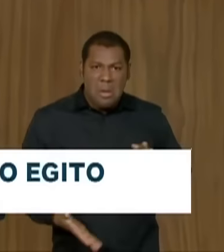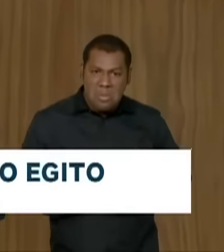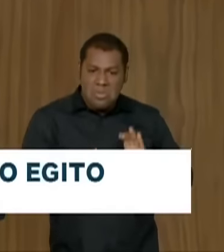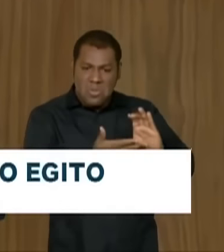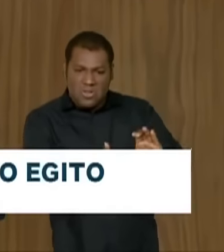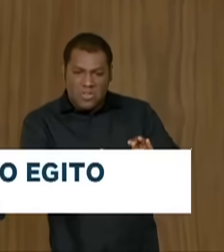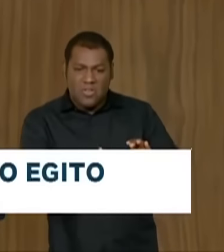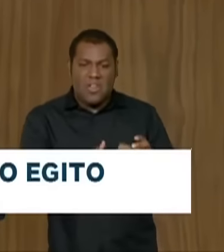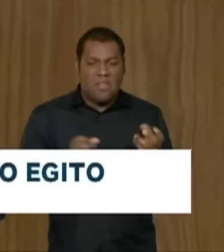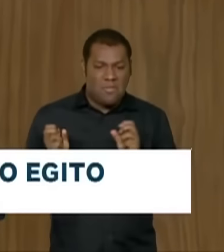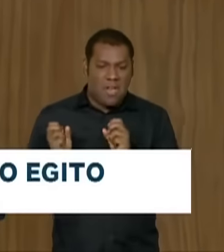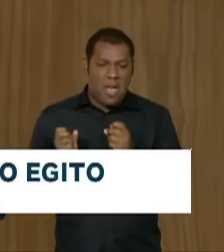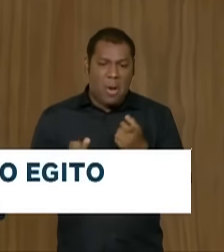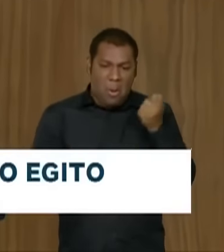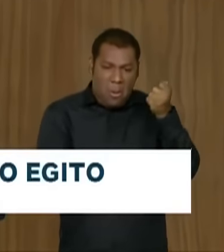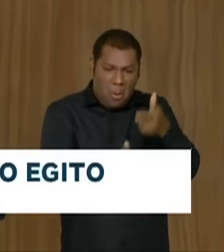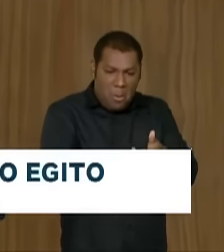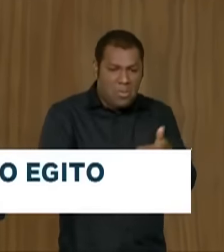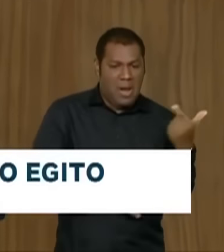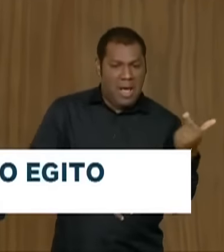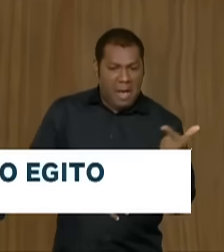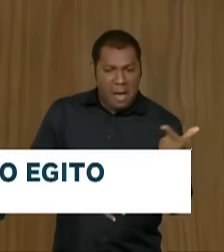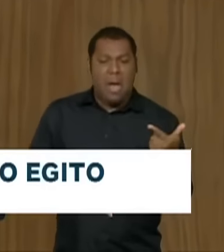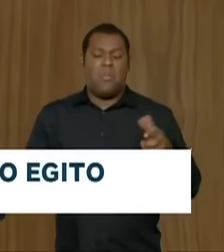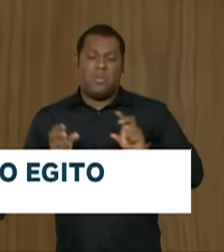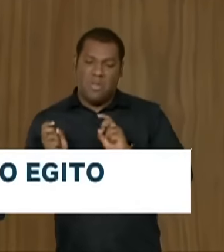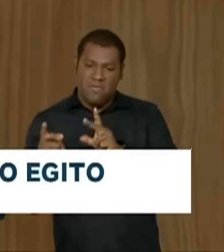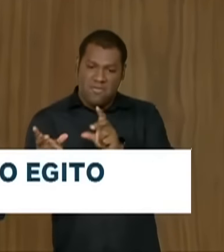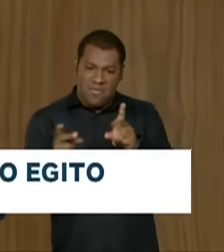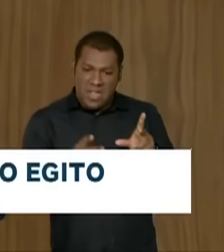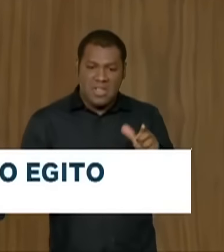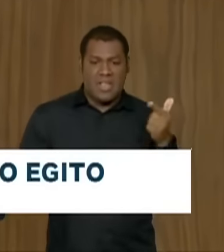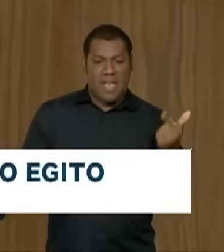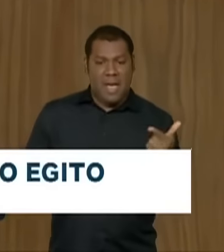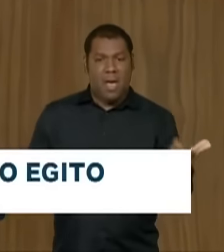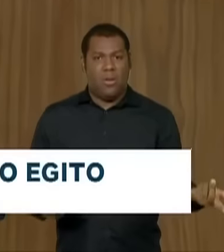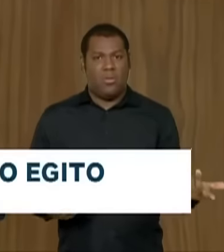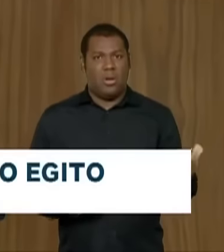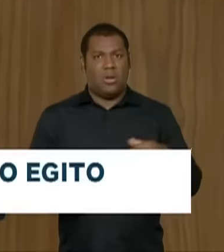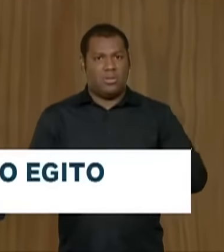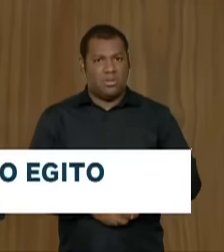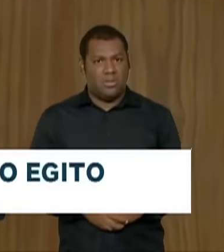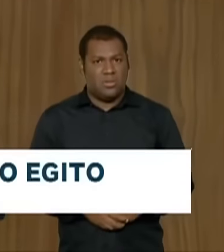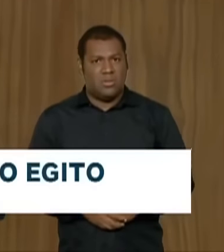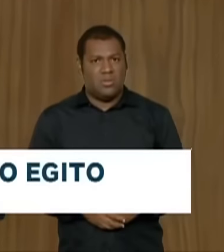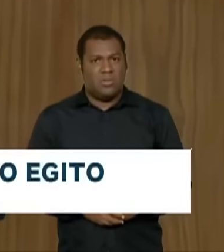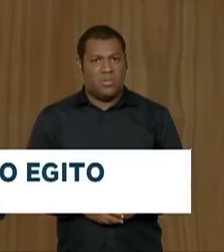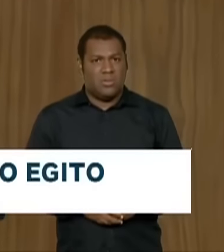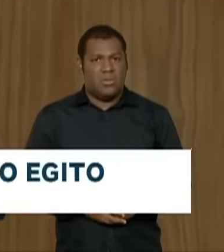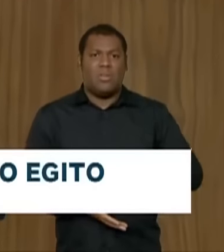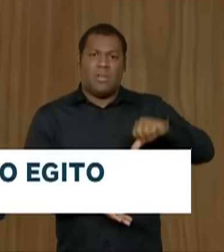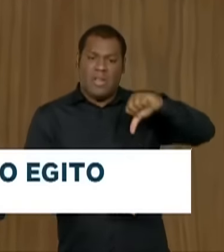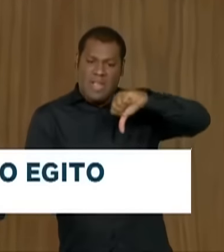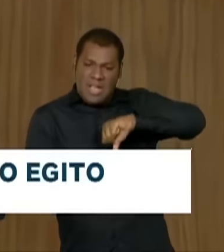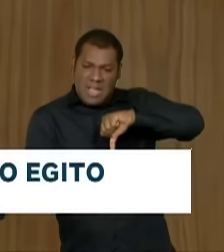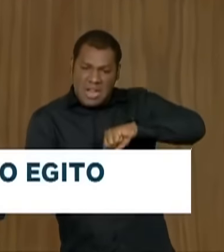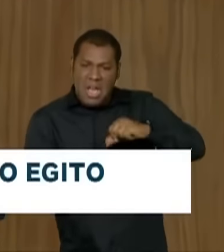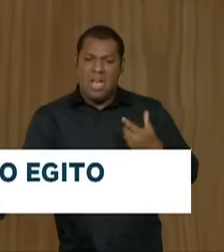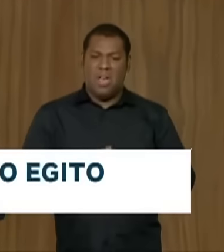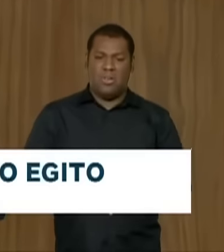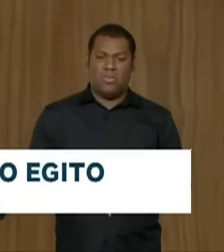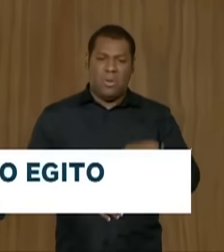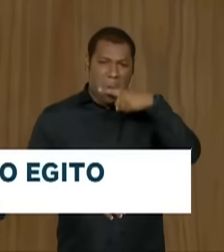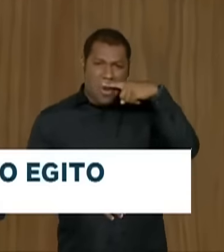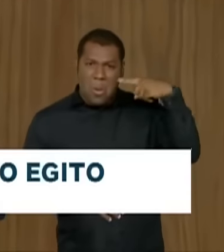vendem armas e os países que ultimamente têm feito as guerras. Foi assim no Iraque, foi assim na Líbia, sabe? A Rússia